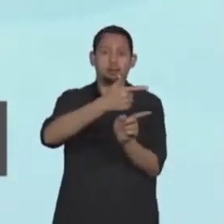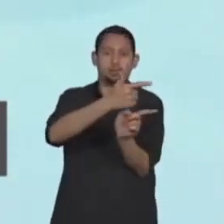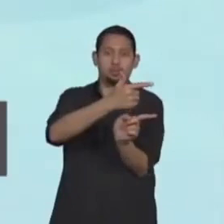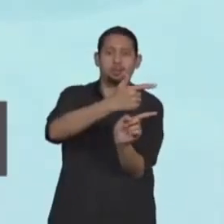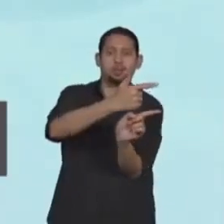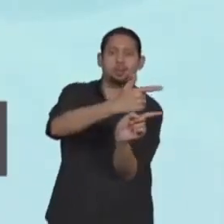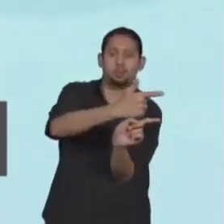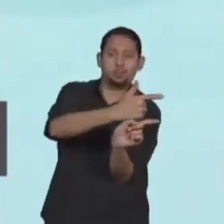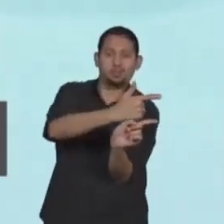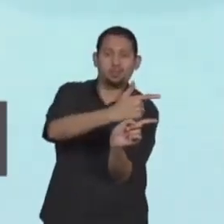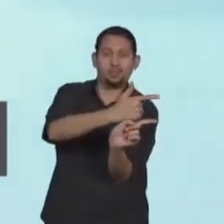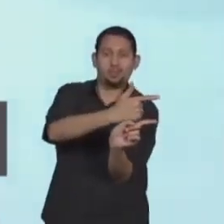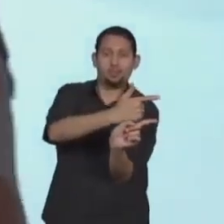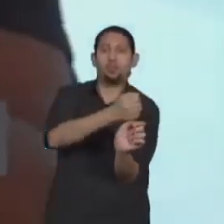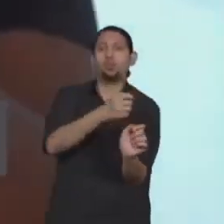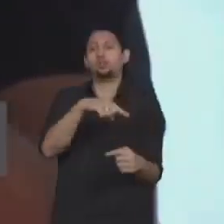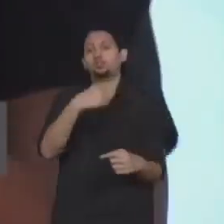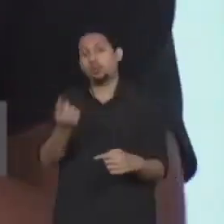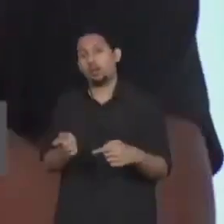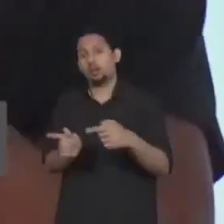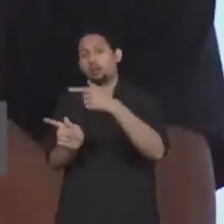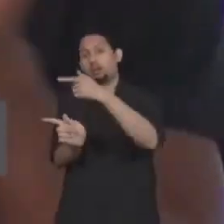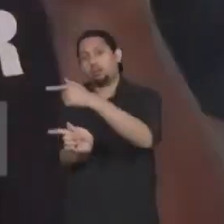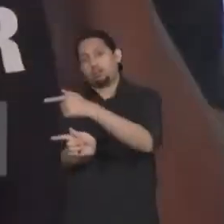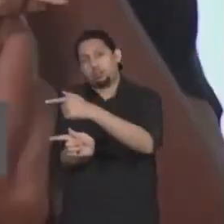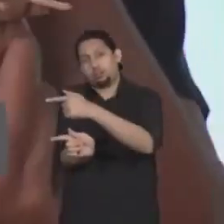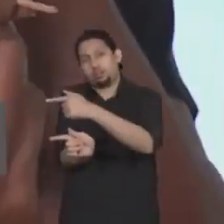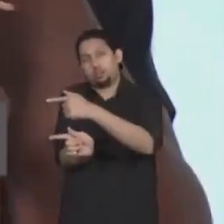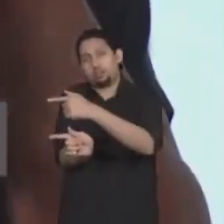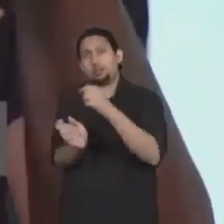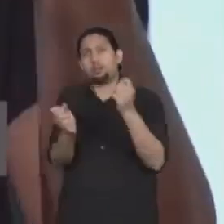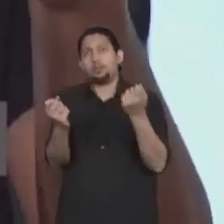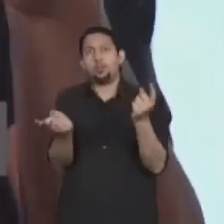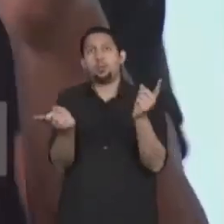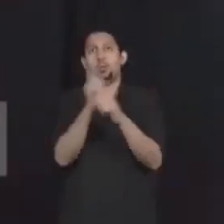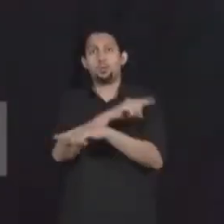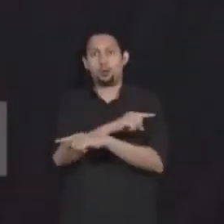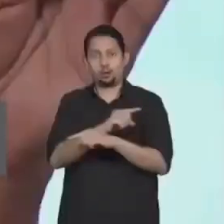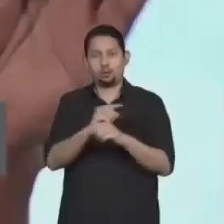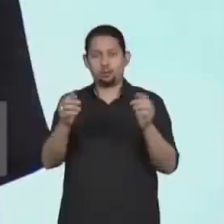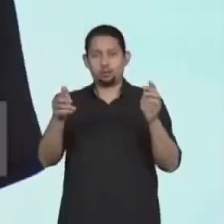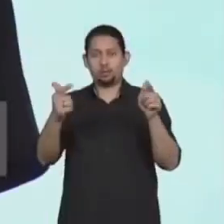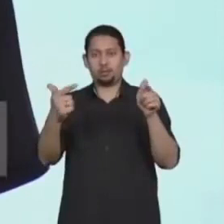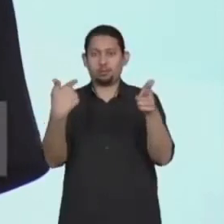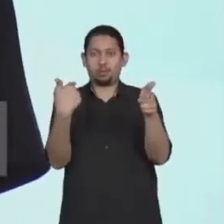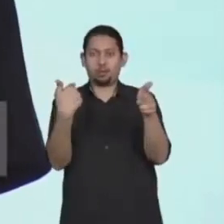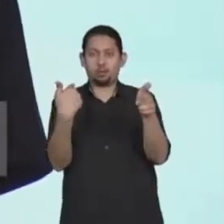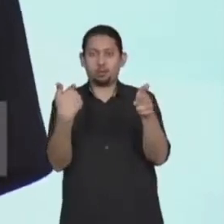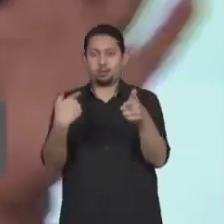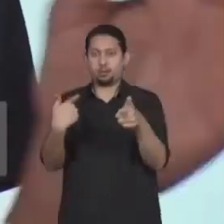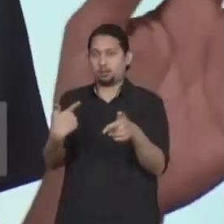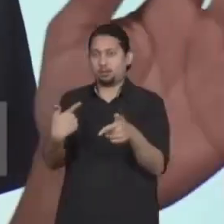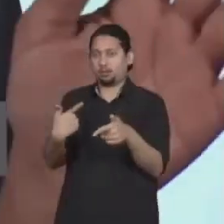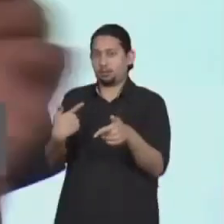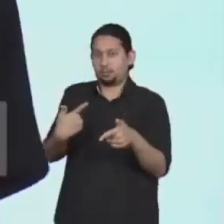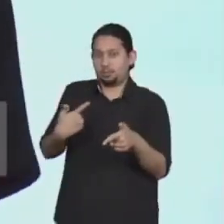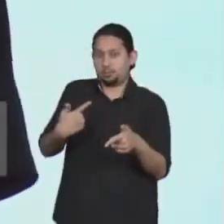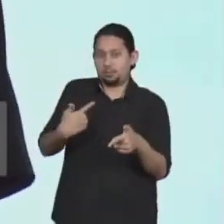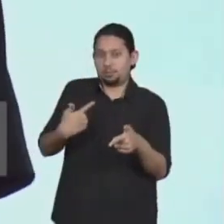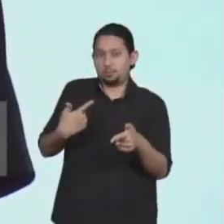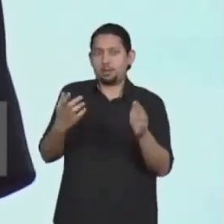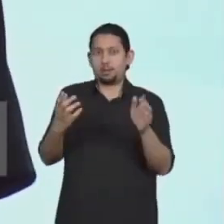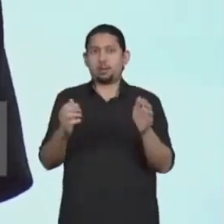também. No outro lado, você vai encaixar ela oposta a esse lado aqui. Aqui ela está virada para o seu lado